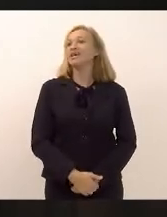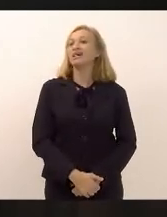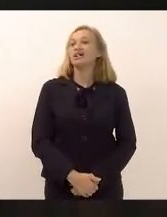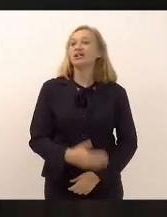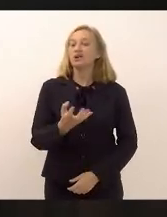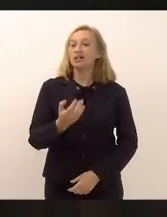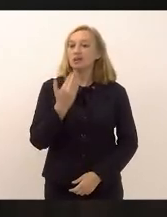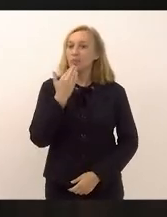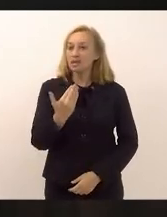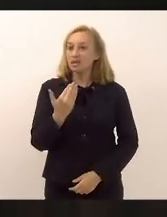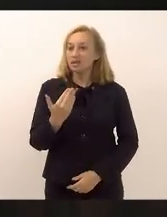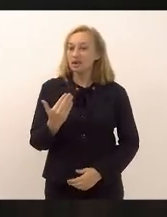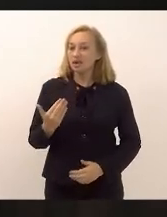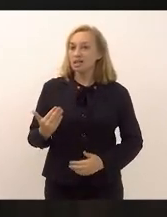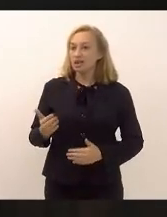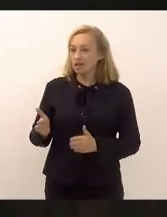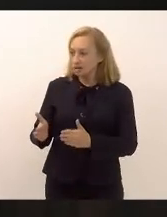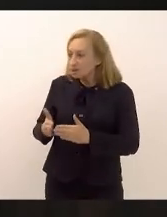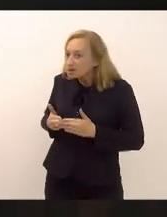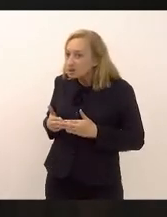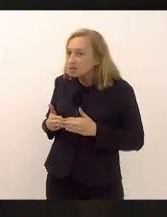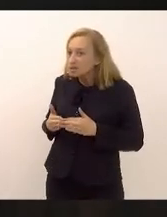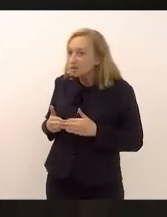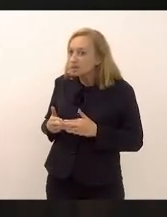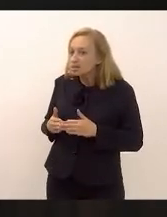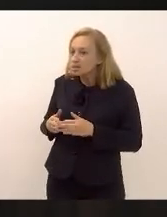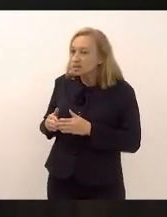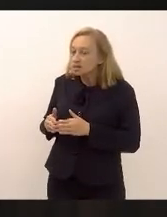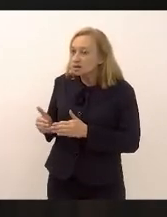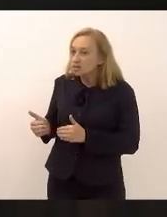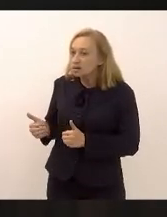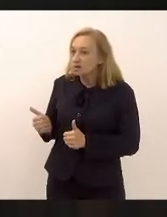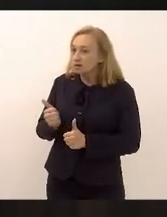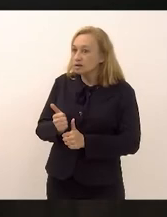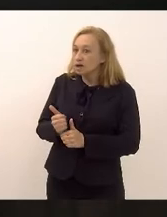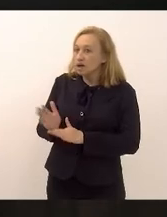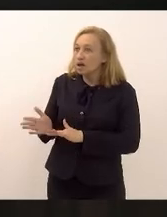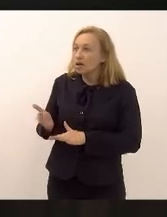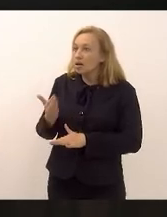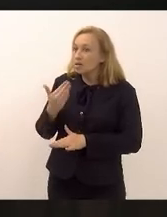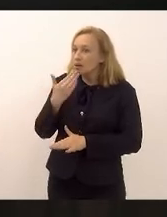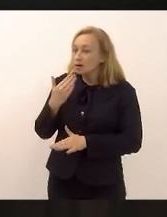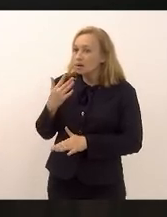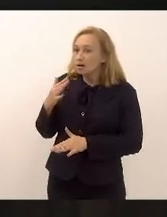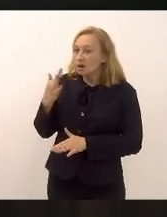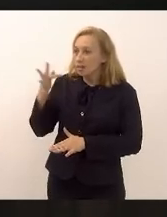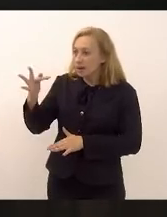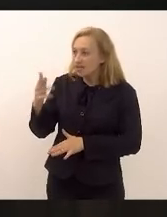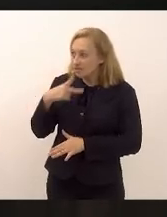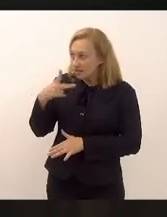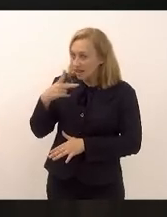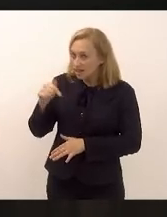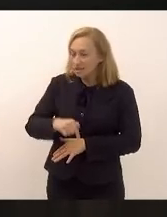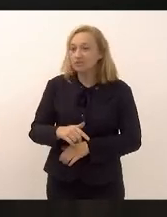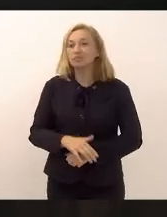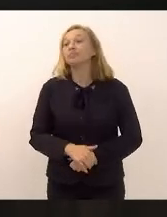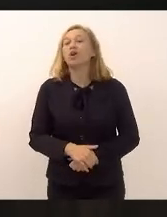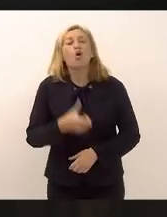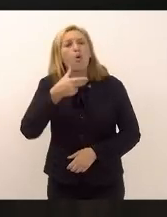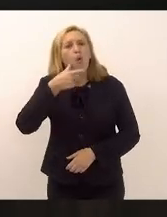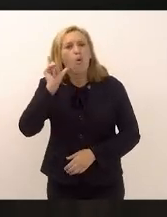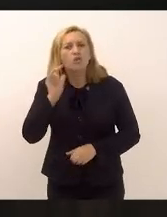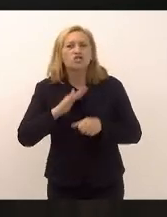Eu queria pedir licença, deputado, enquanto o senhor faz o deslocamento, para fazer aqui uma breve consideração.